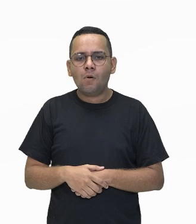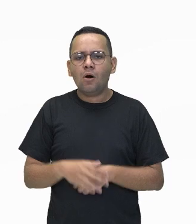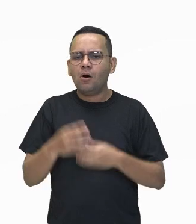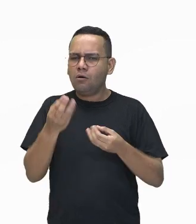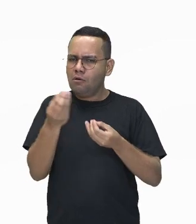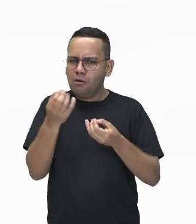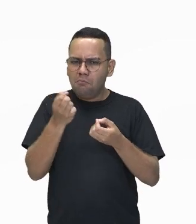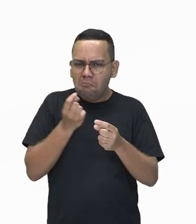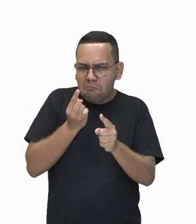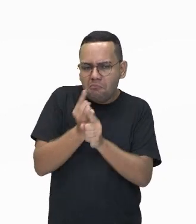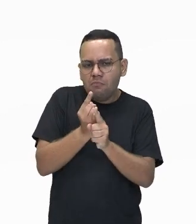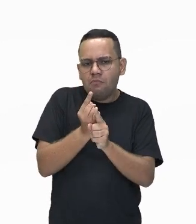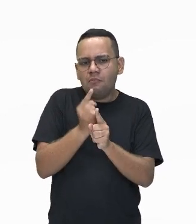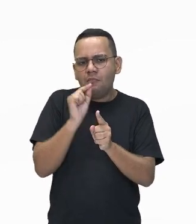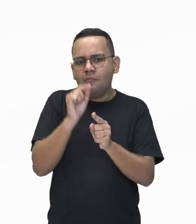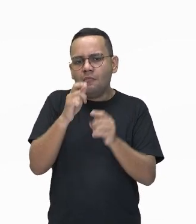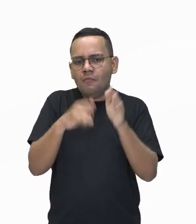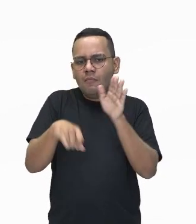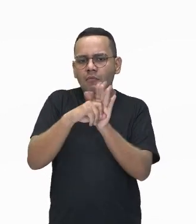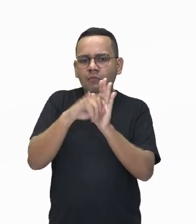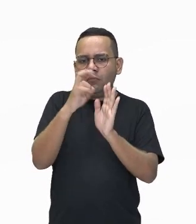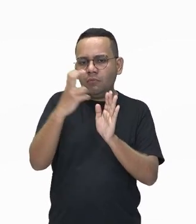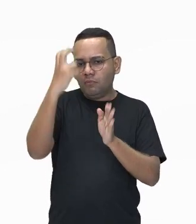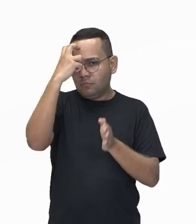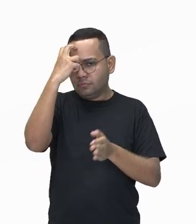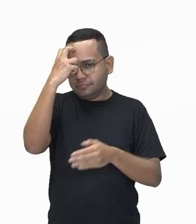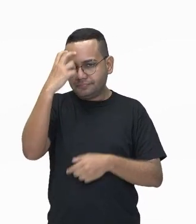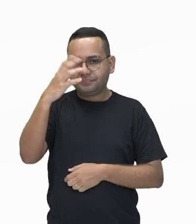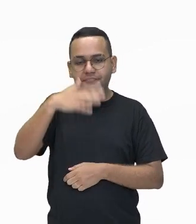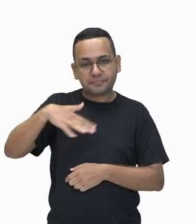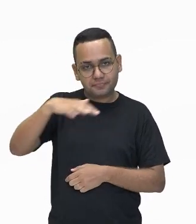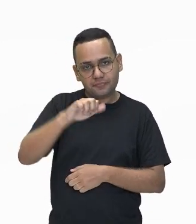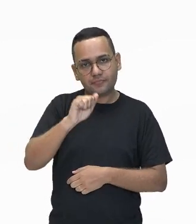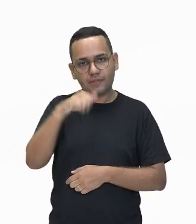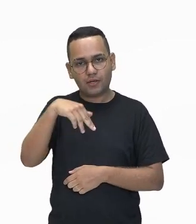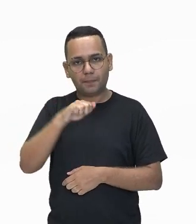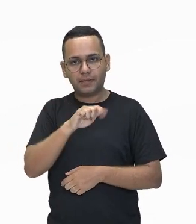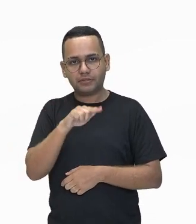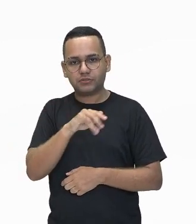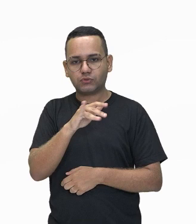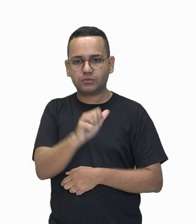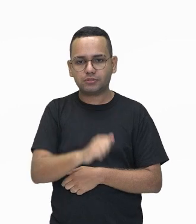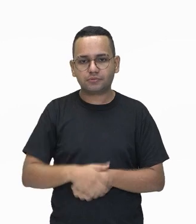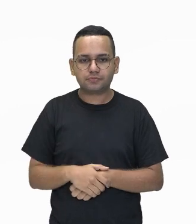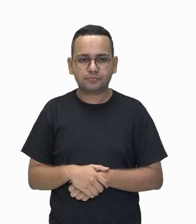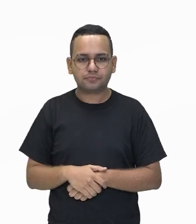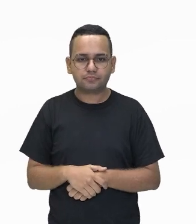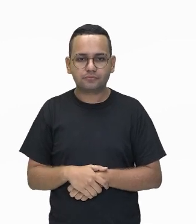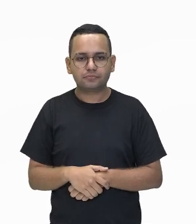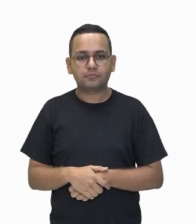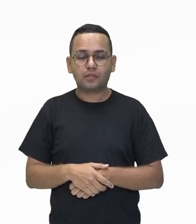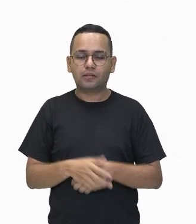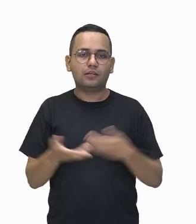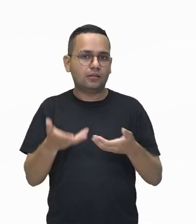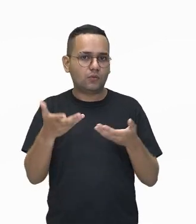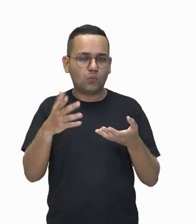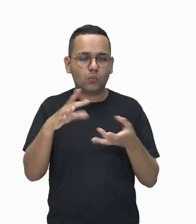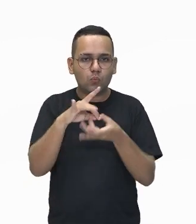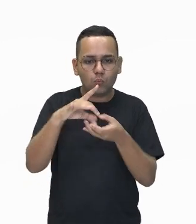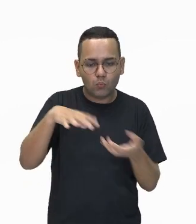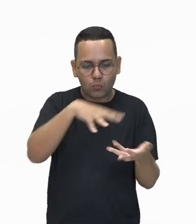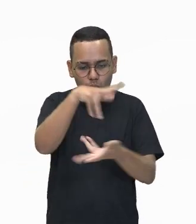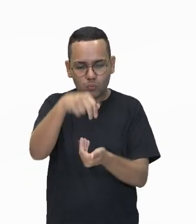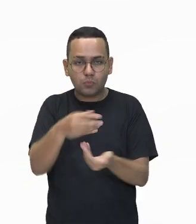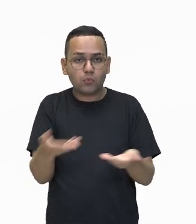quê? A identidade cultural dos grupos sociais da Amazônia na era da globalização. O que